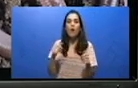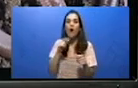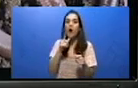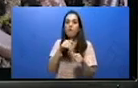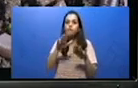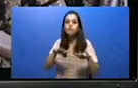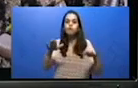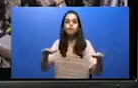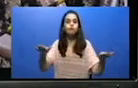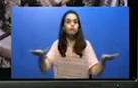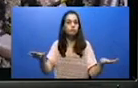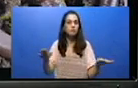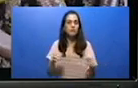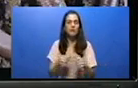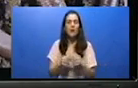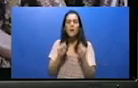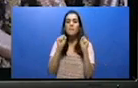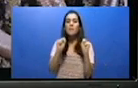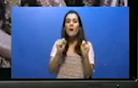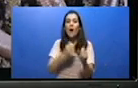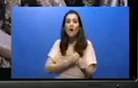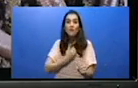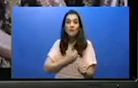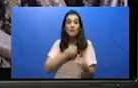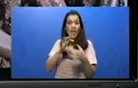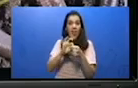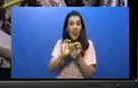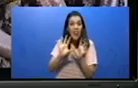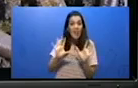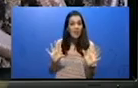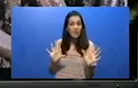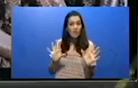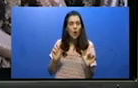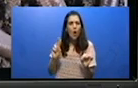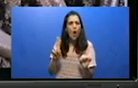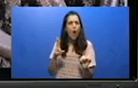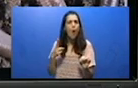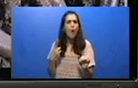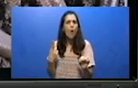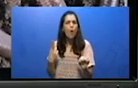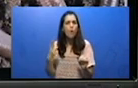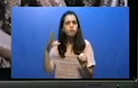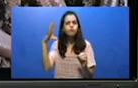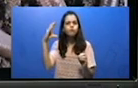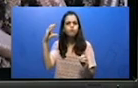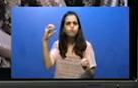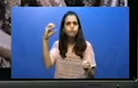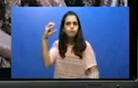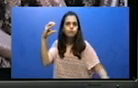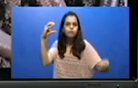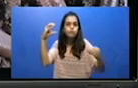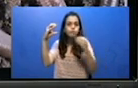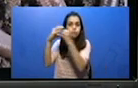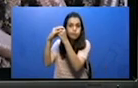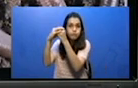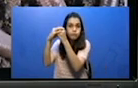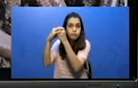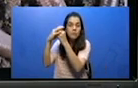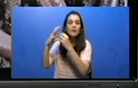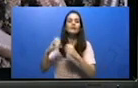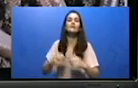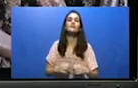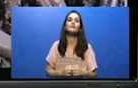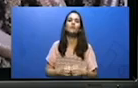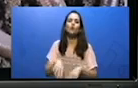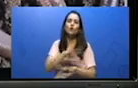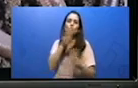viver livremente ou em forma de parasitas. Toda planta e todo animal existente na natureza,